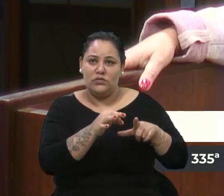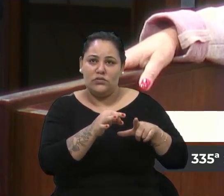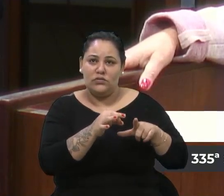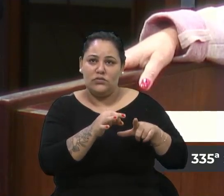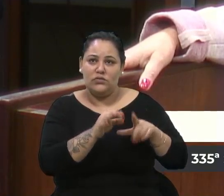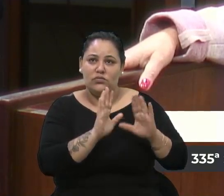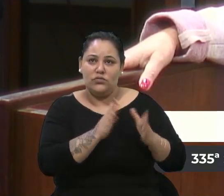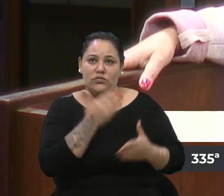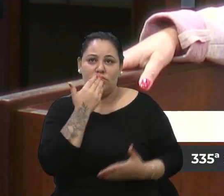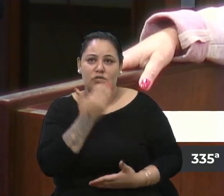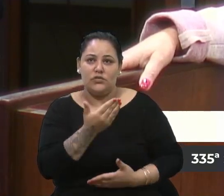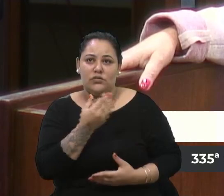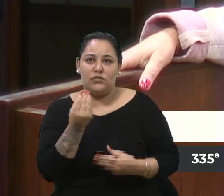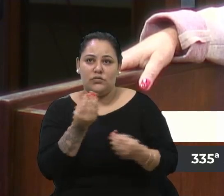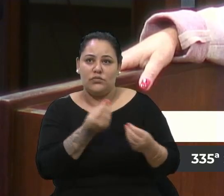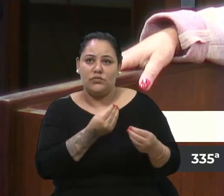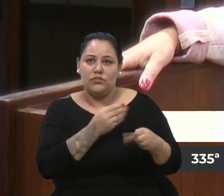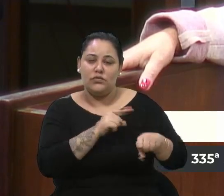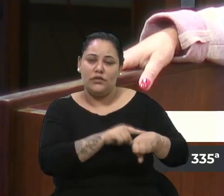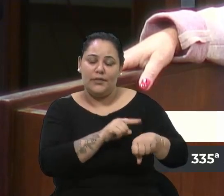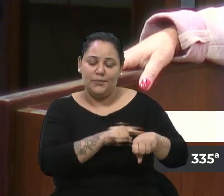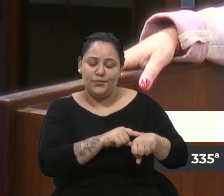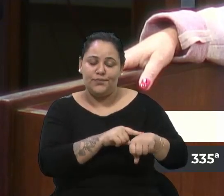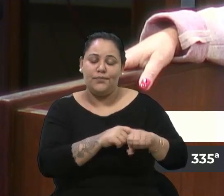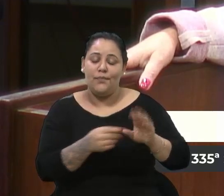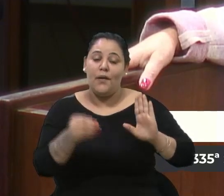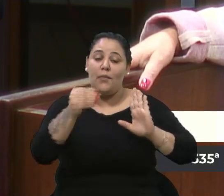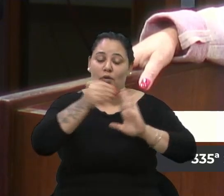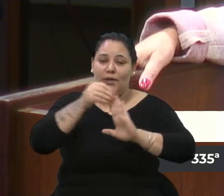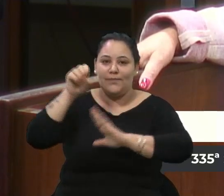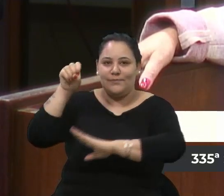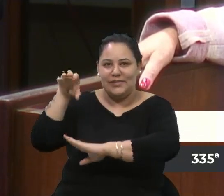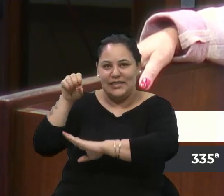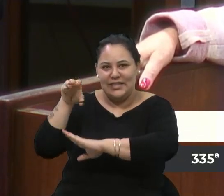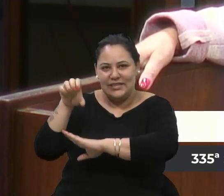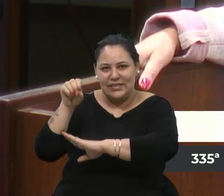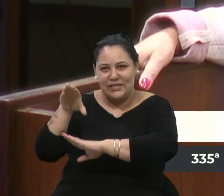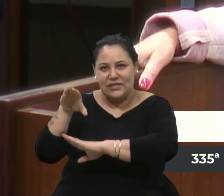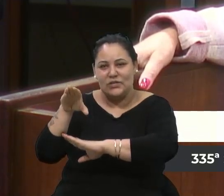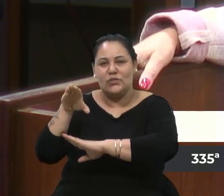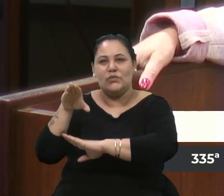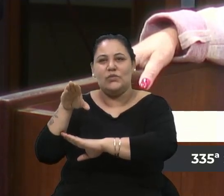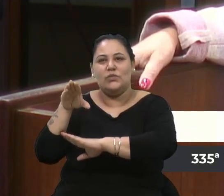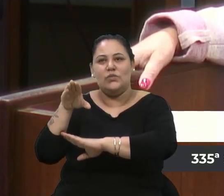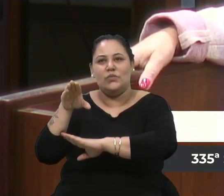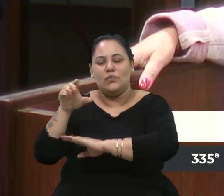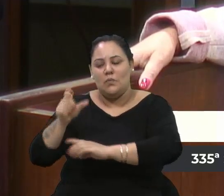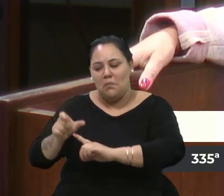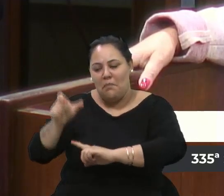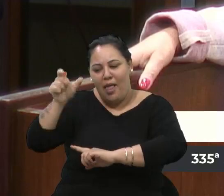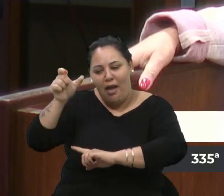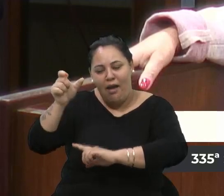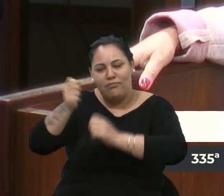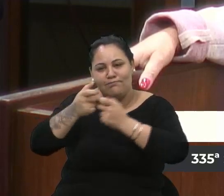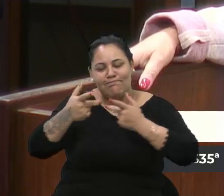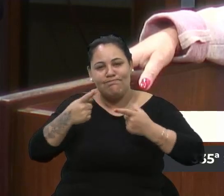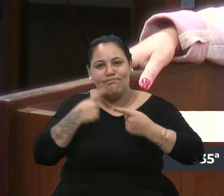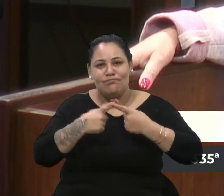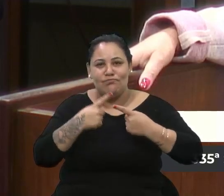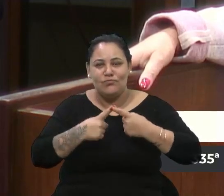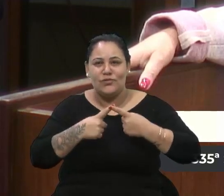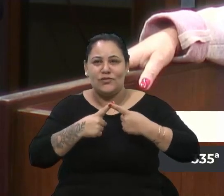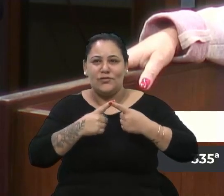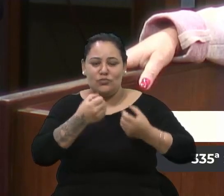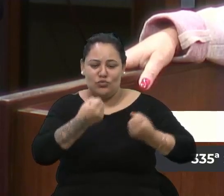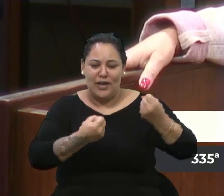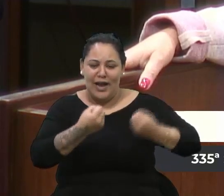tempo alguma sinalização naquela região ali. Os carros passam de uma forma bastante